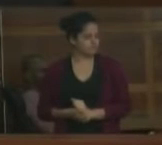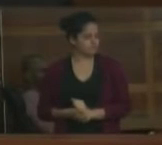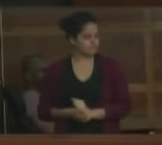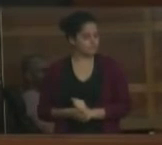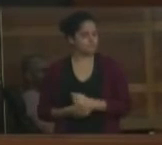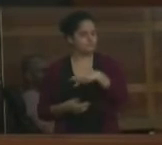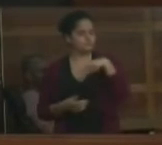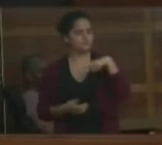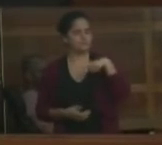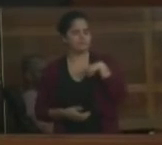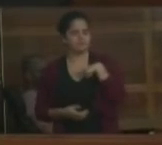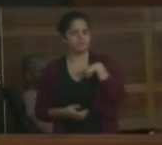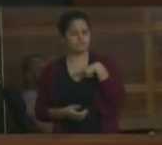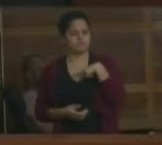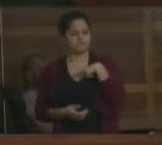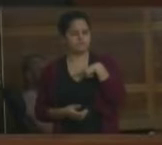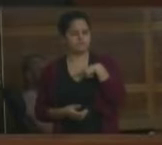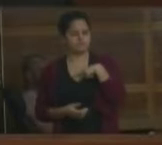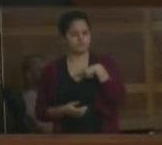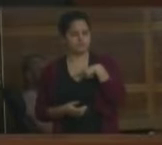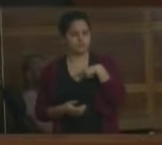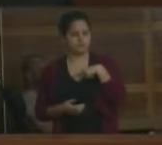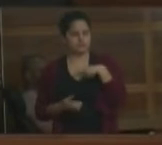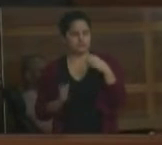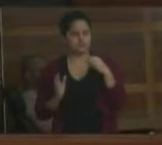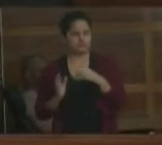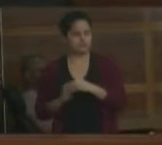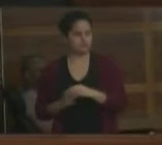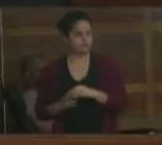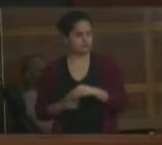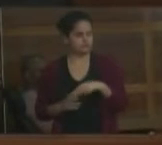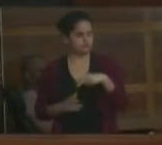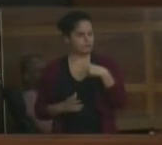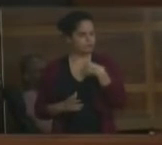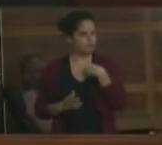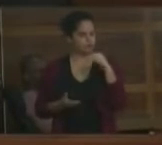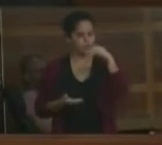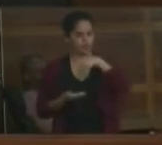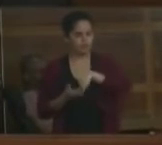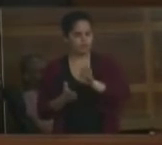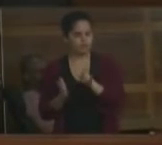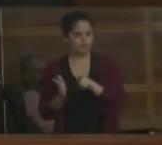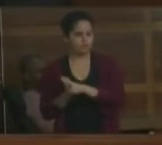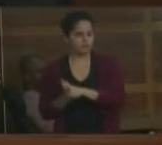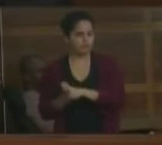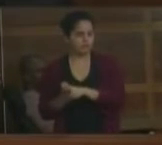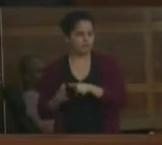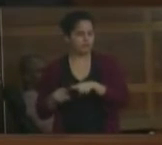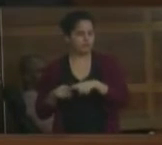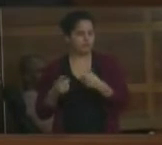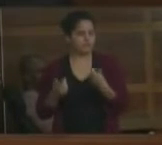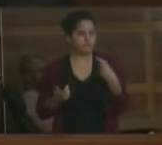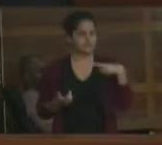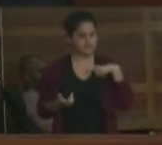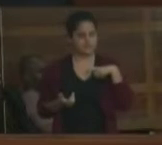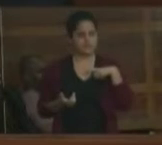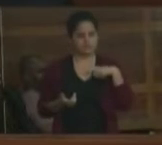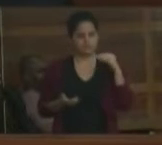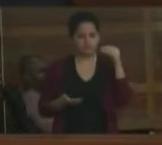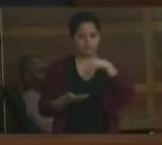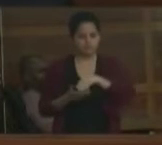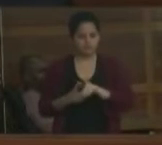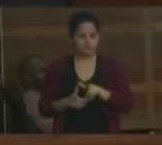existe algumas receitas que computa orçamento que não pode ser utilizados para folha mas ela computa no percentual né